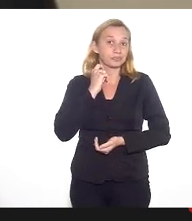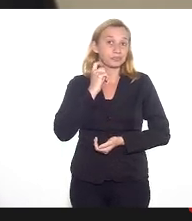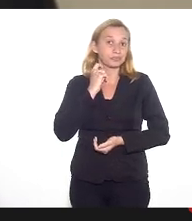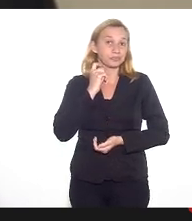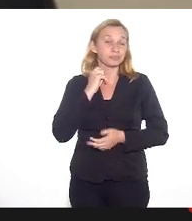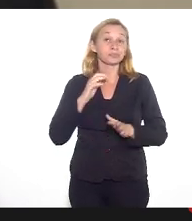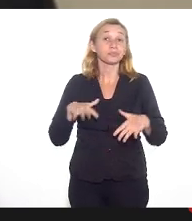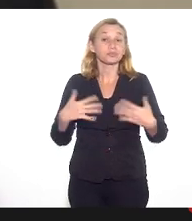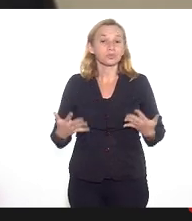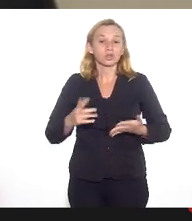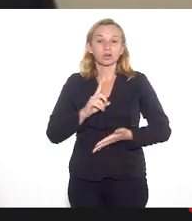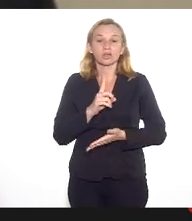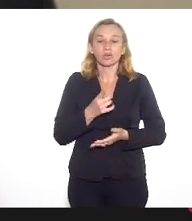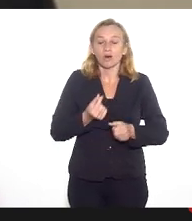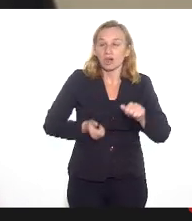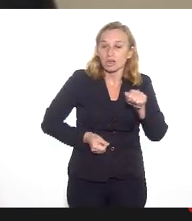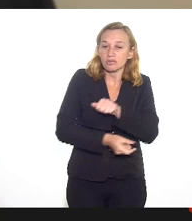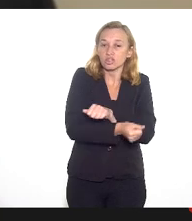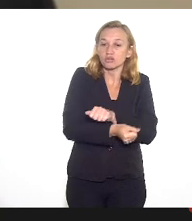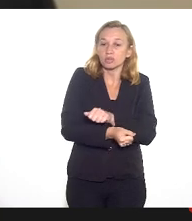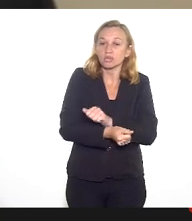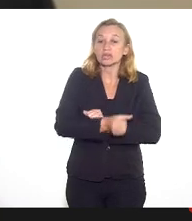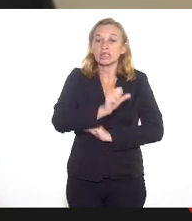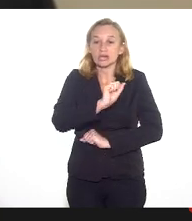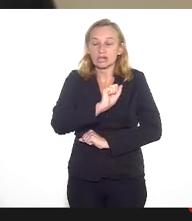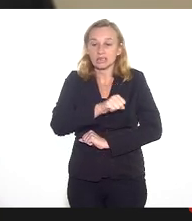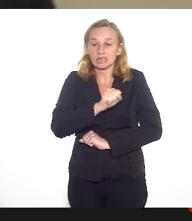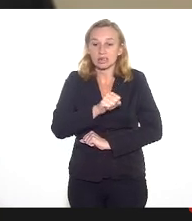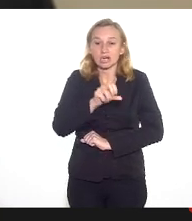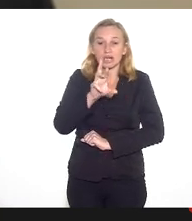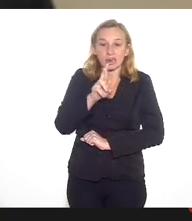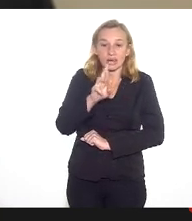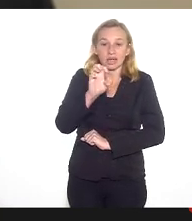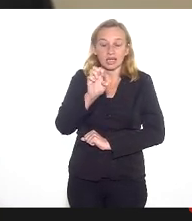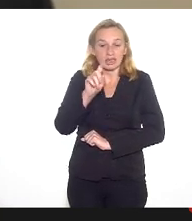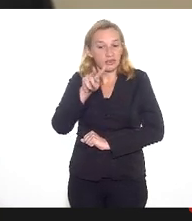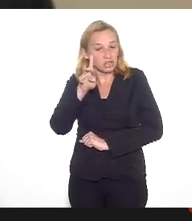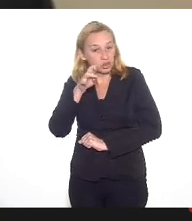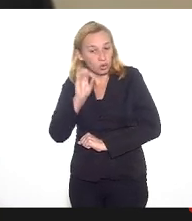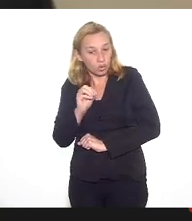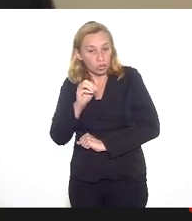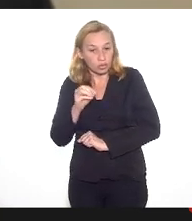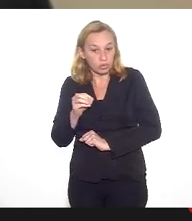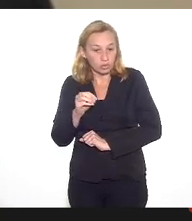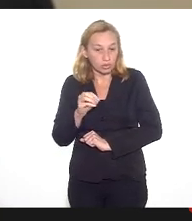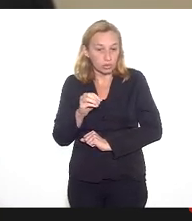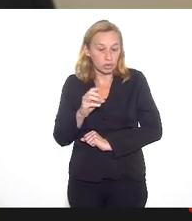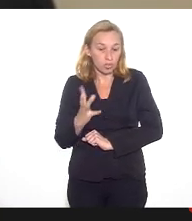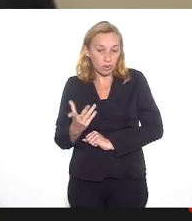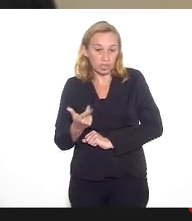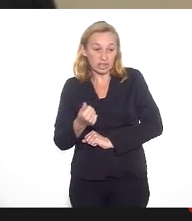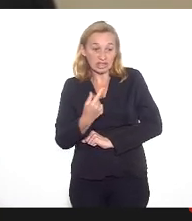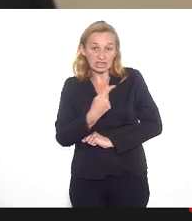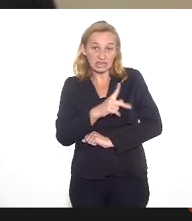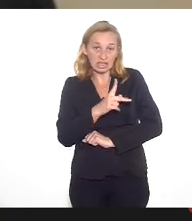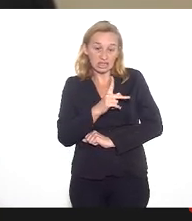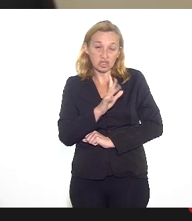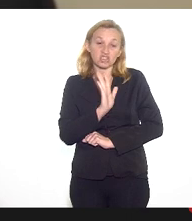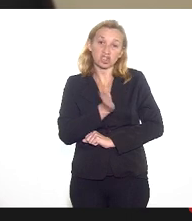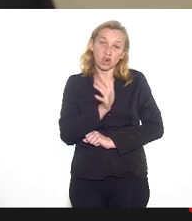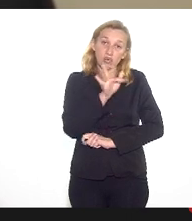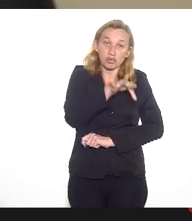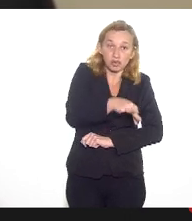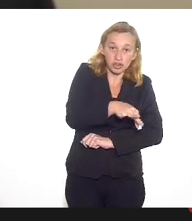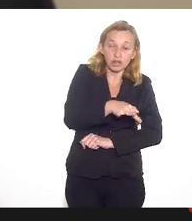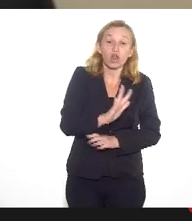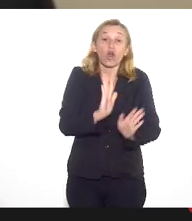Então, já não é questão de investimento, é questão do reservatório em si, a produtividade dele chegou ao fim. Hoje